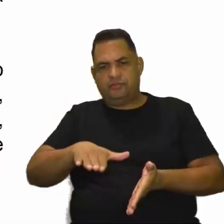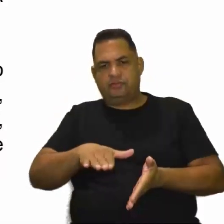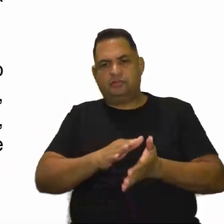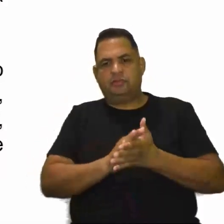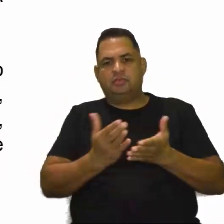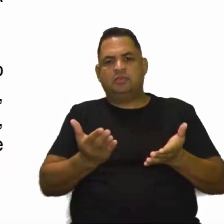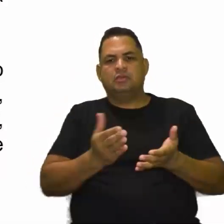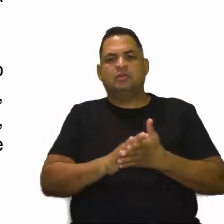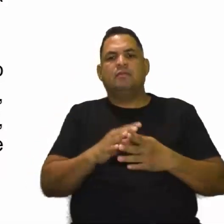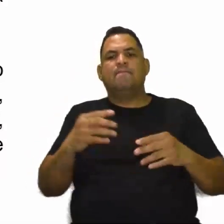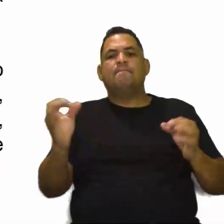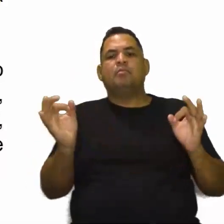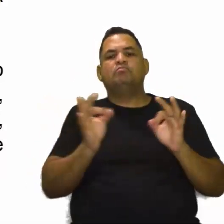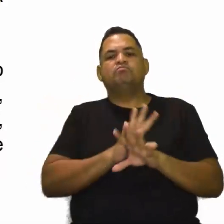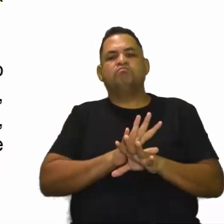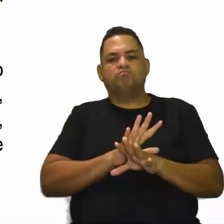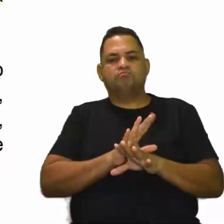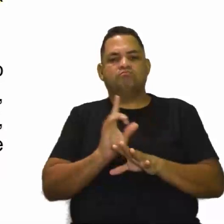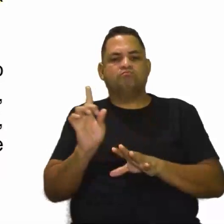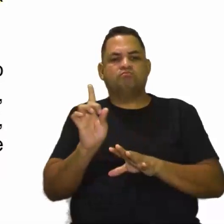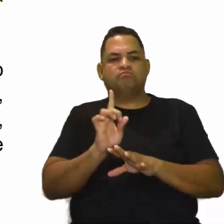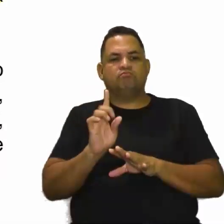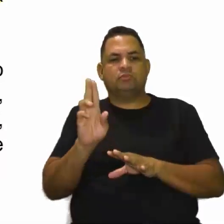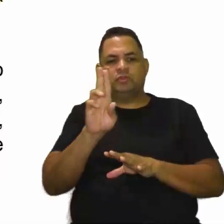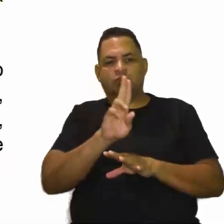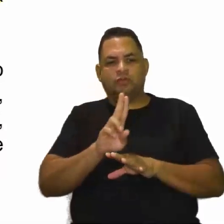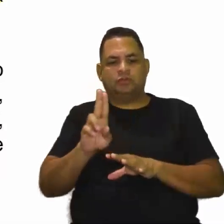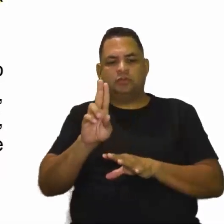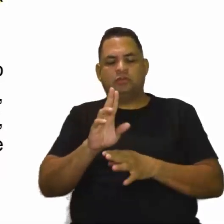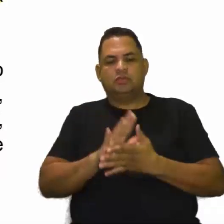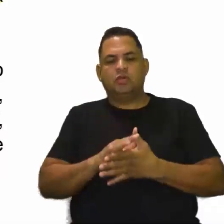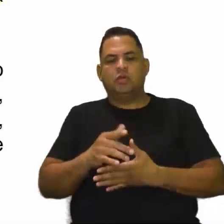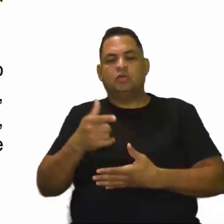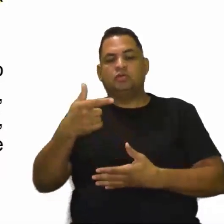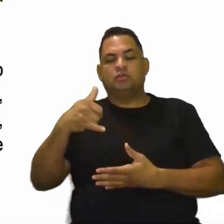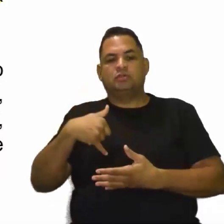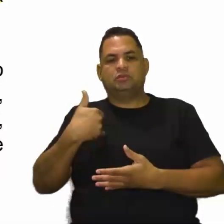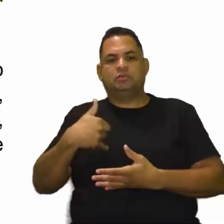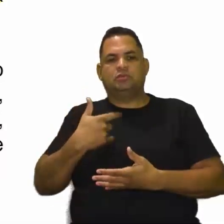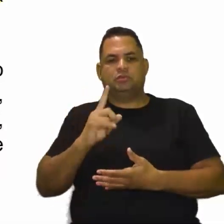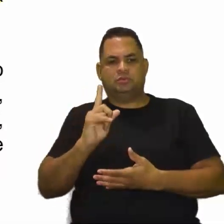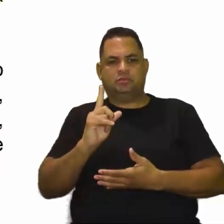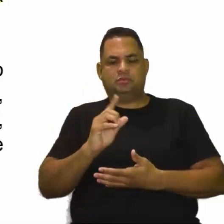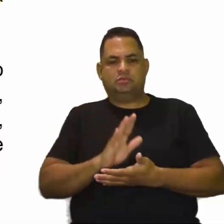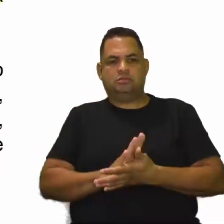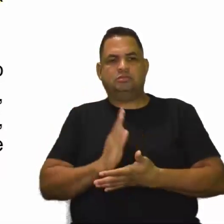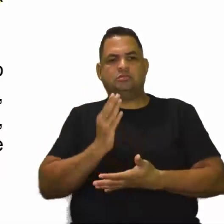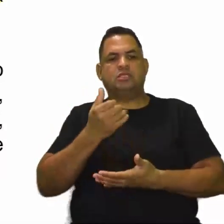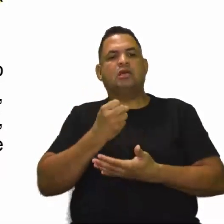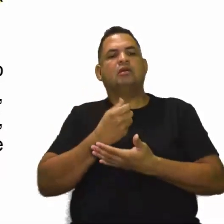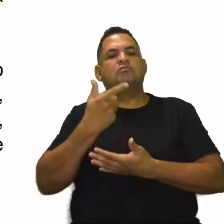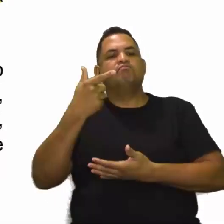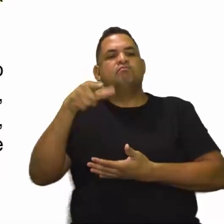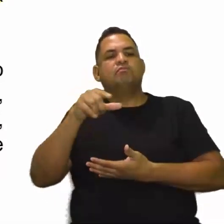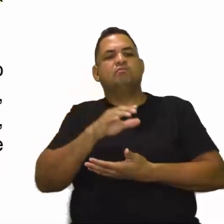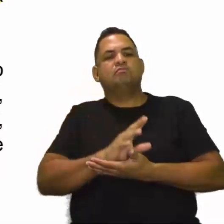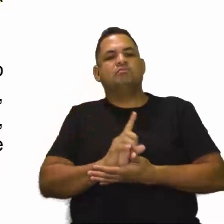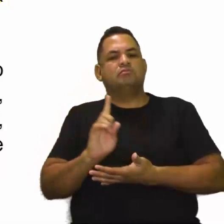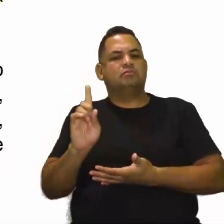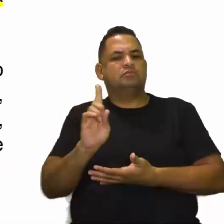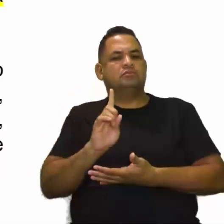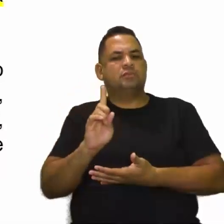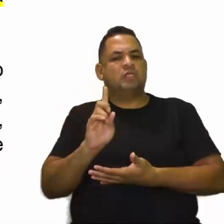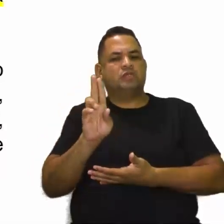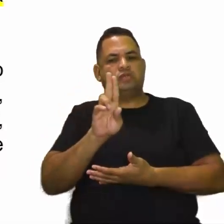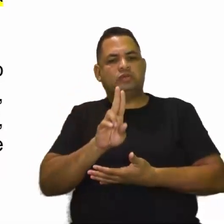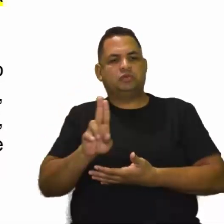infância. Portanto, não se aplica a outras faixas etárias. Eu já consigo eliminar nesse não se